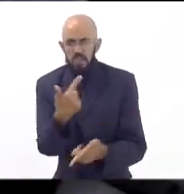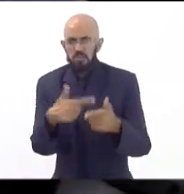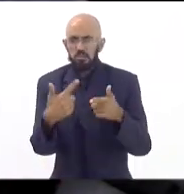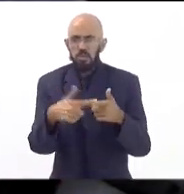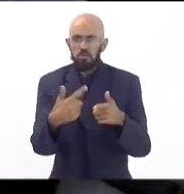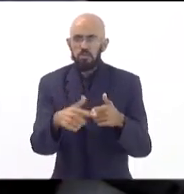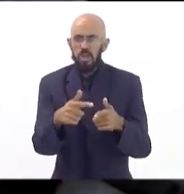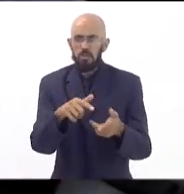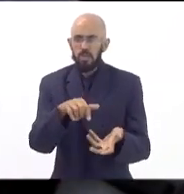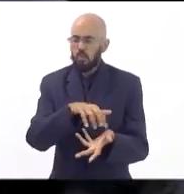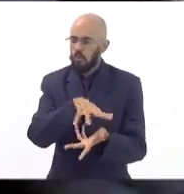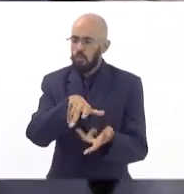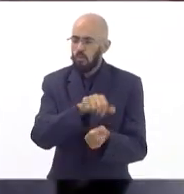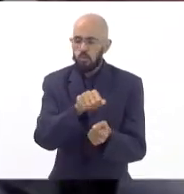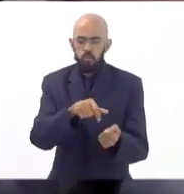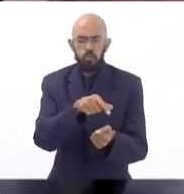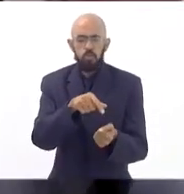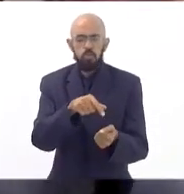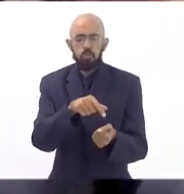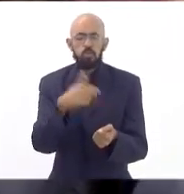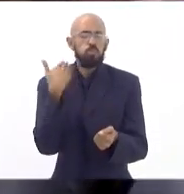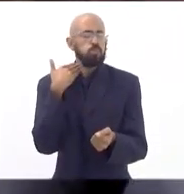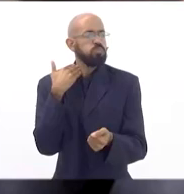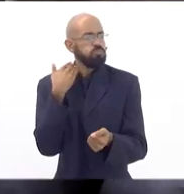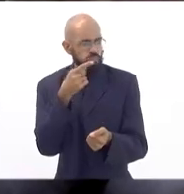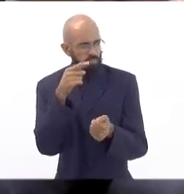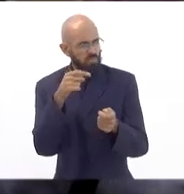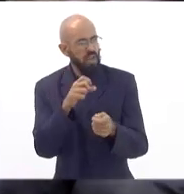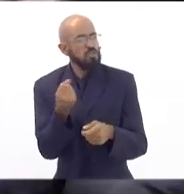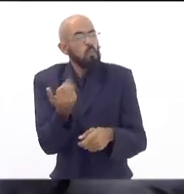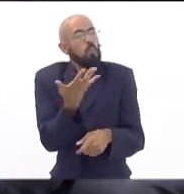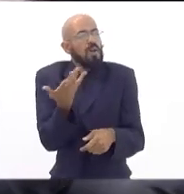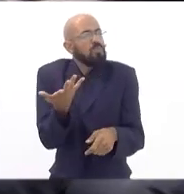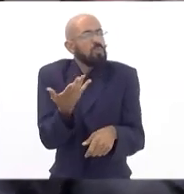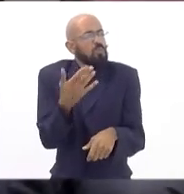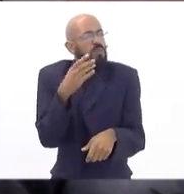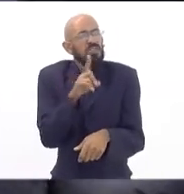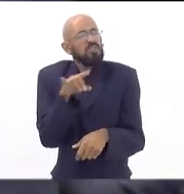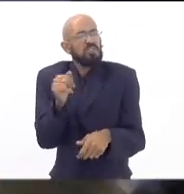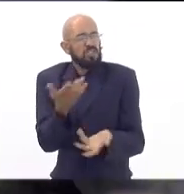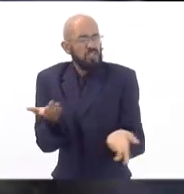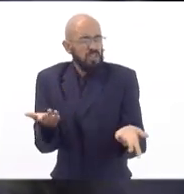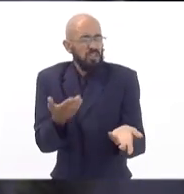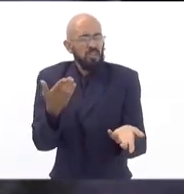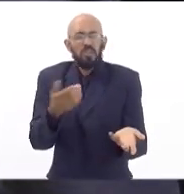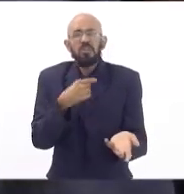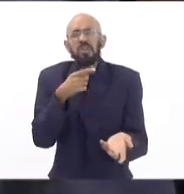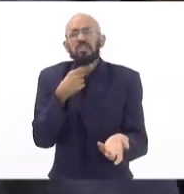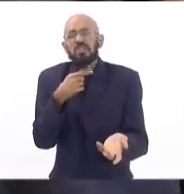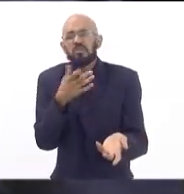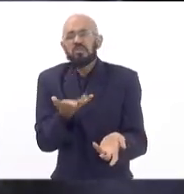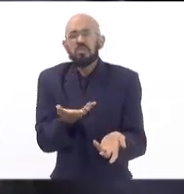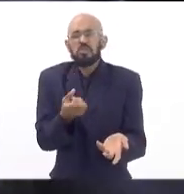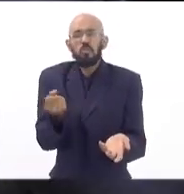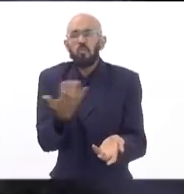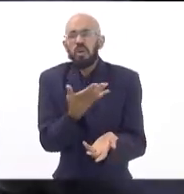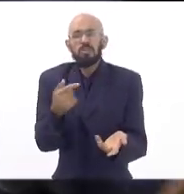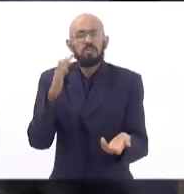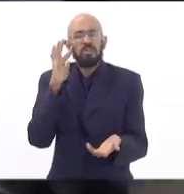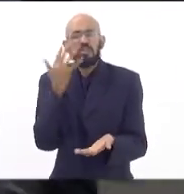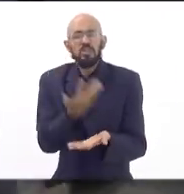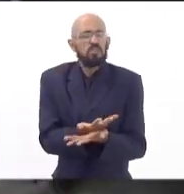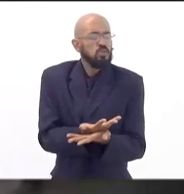do com Banco Mundial de quando é esse problema antigo então eu cheguei assim essas indagações indico não são são as